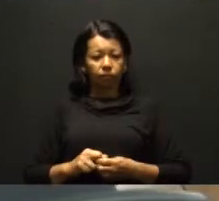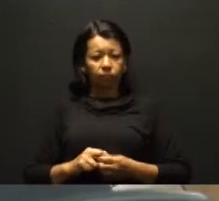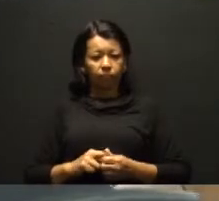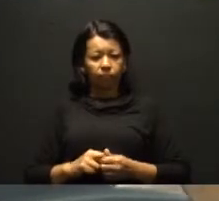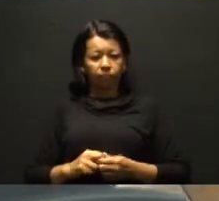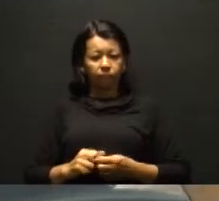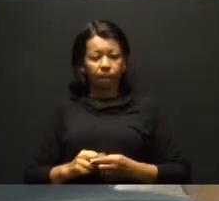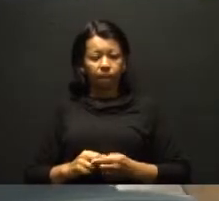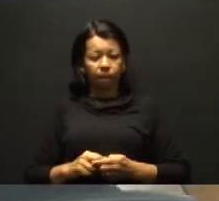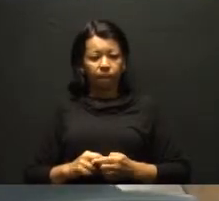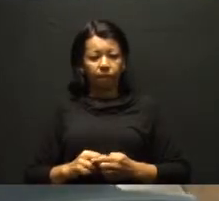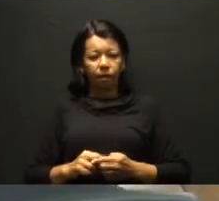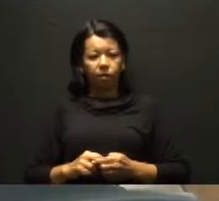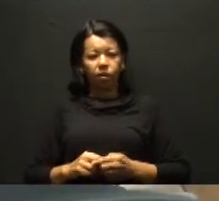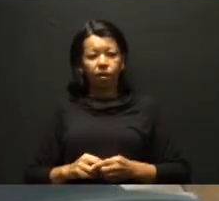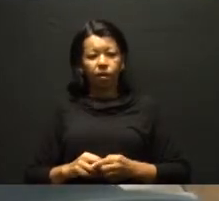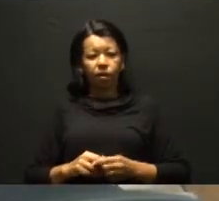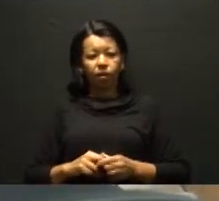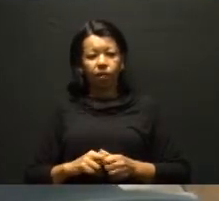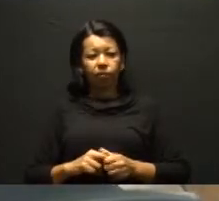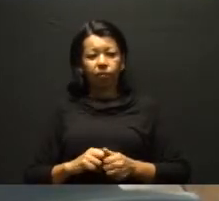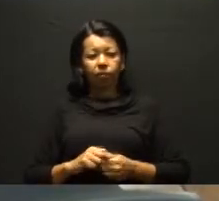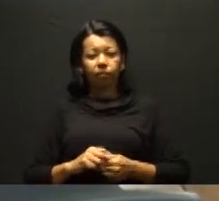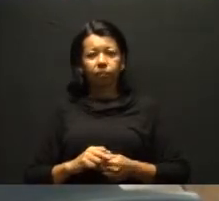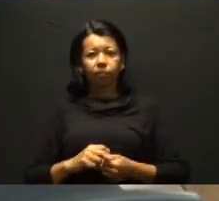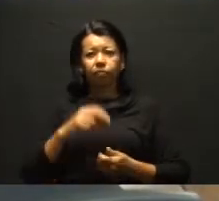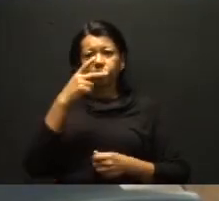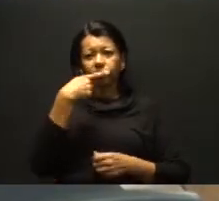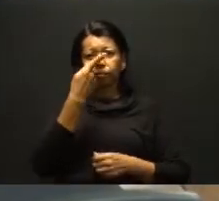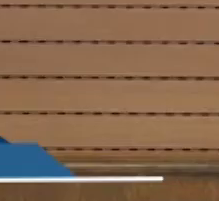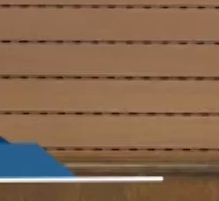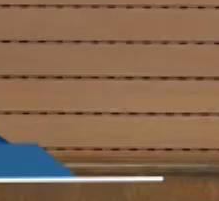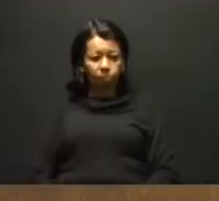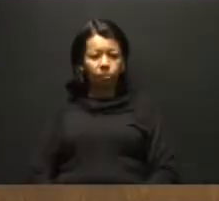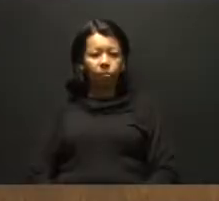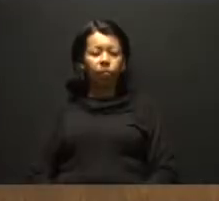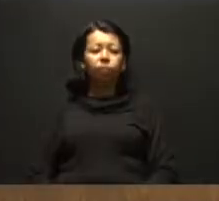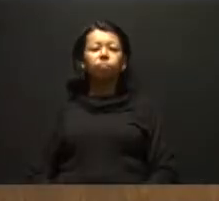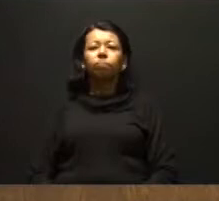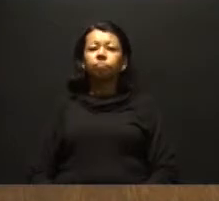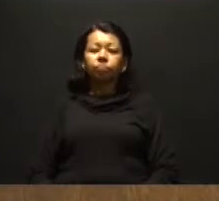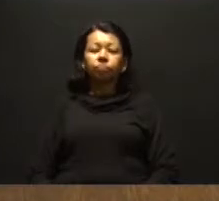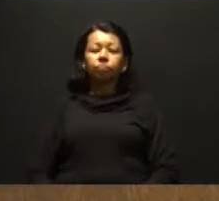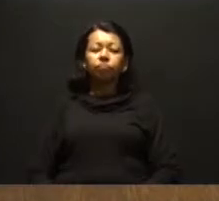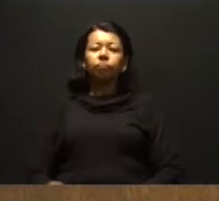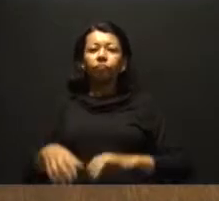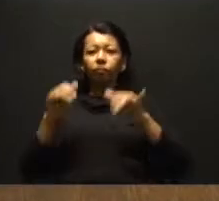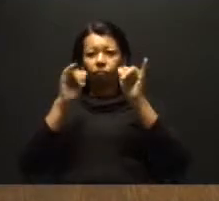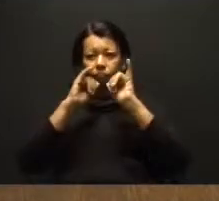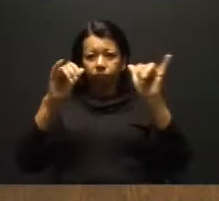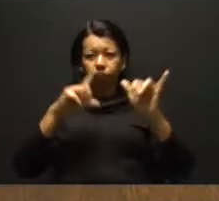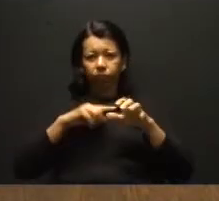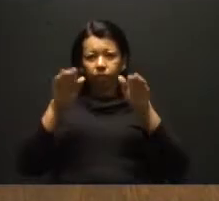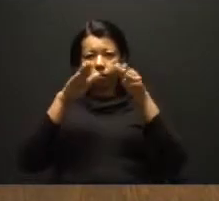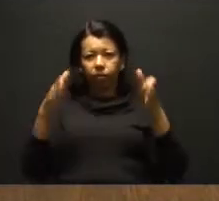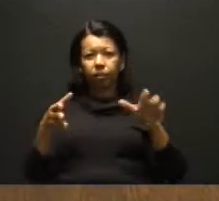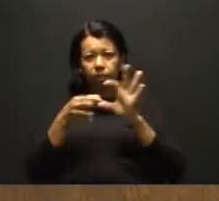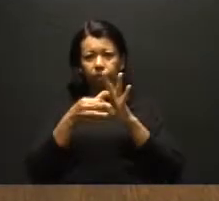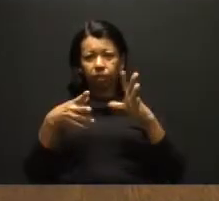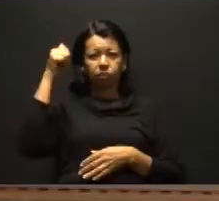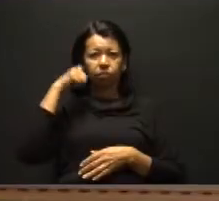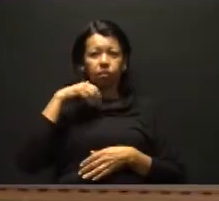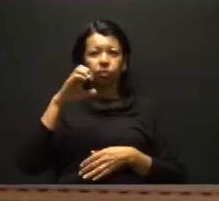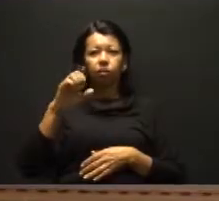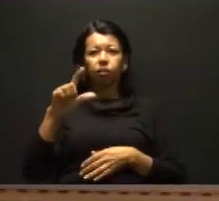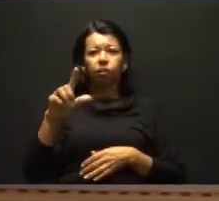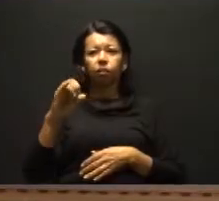Os vereadores aprovaram por unanimidade, durante a 19ª sessão ordinária, o projeto de lei que reajusta em 3% o vencimento